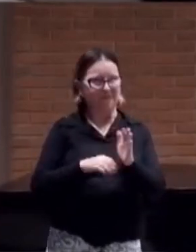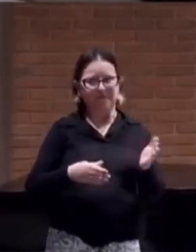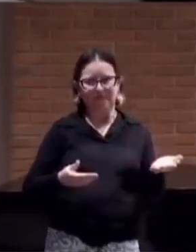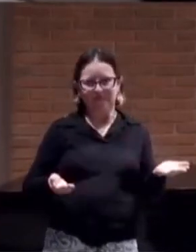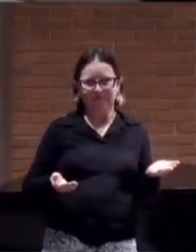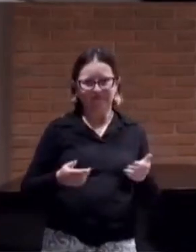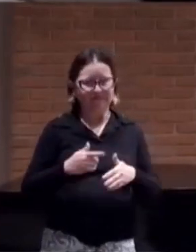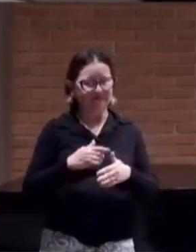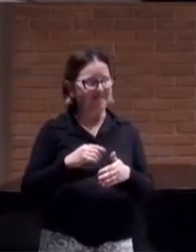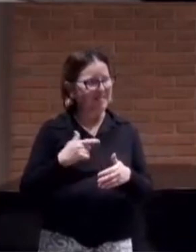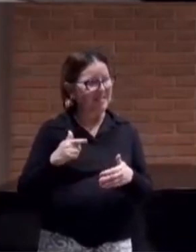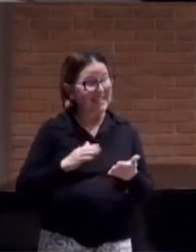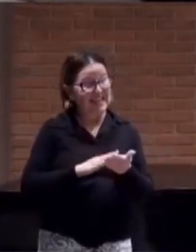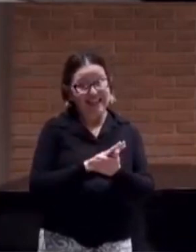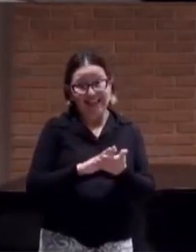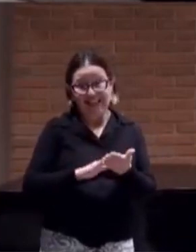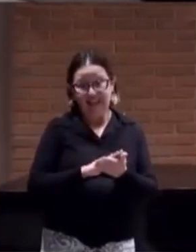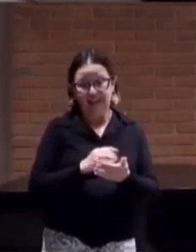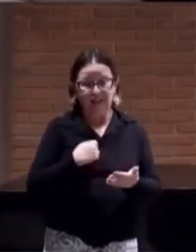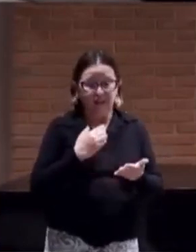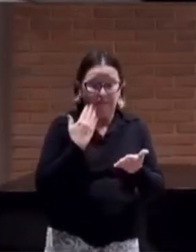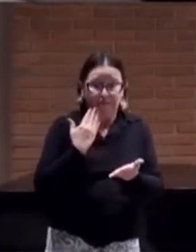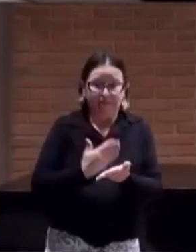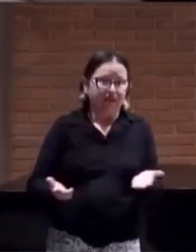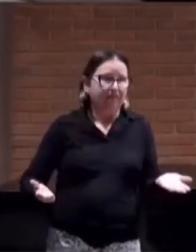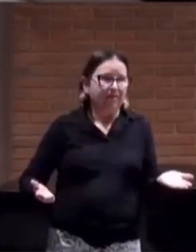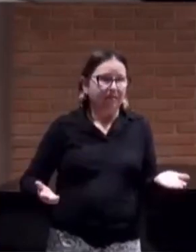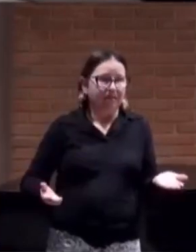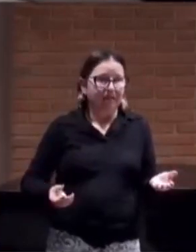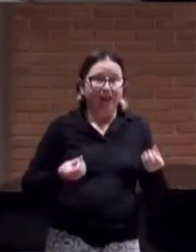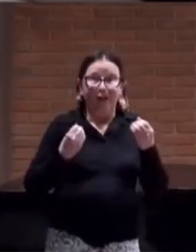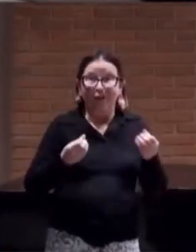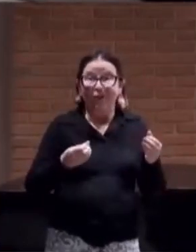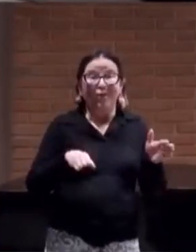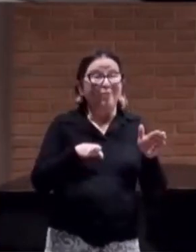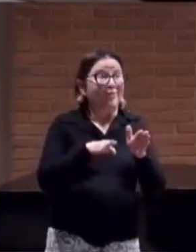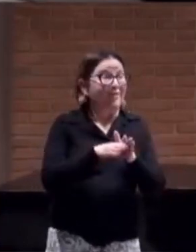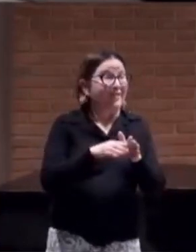E eu perdido. Como é que eu chego lá?